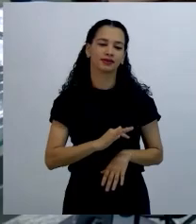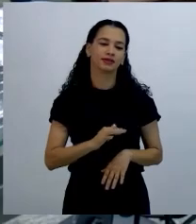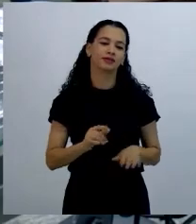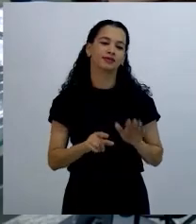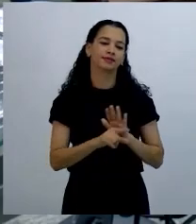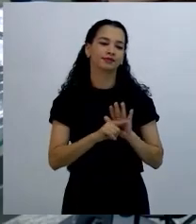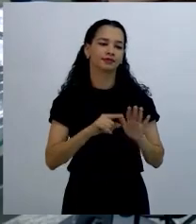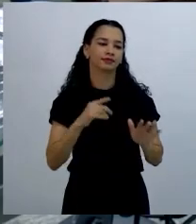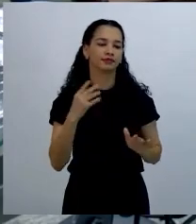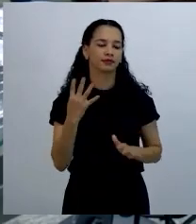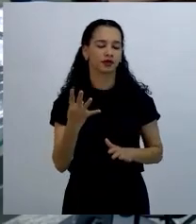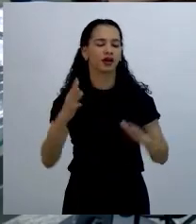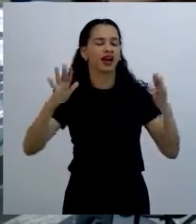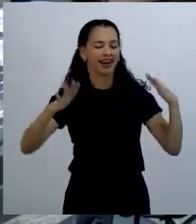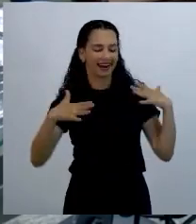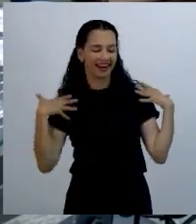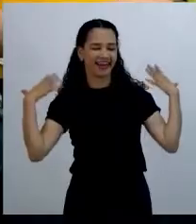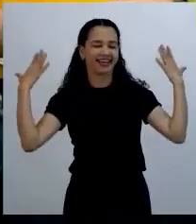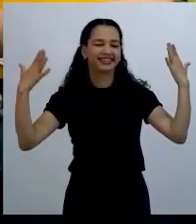de ser assim Alegre